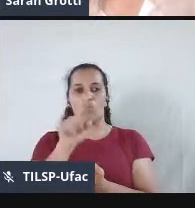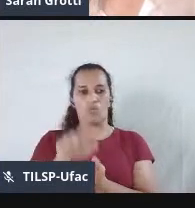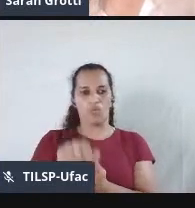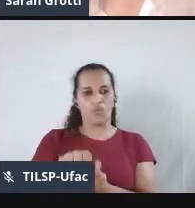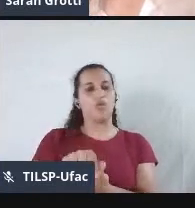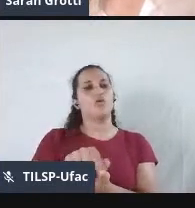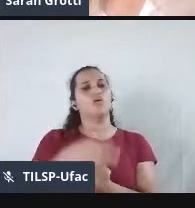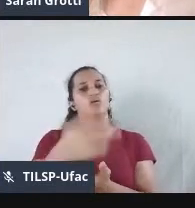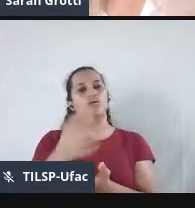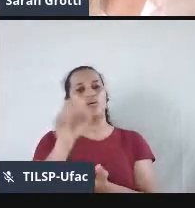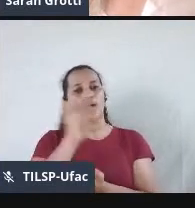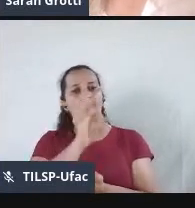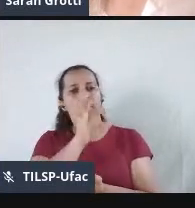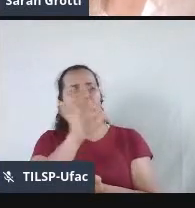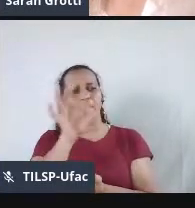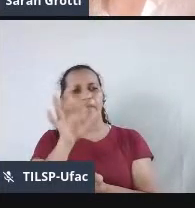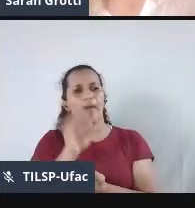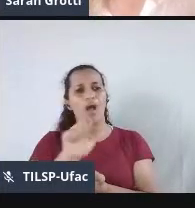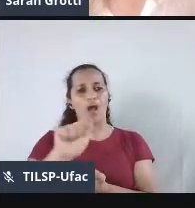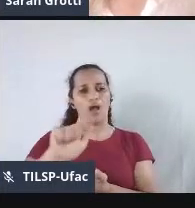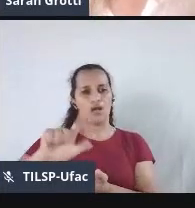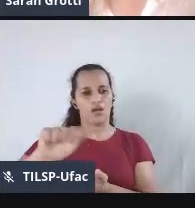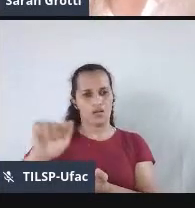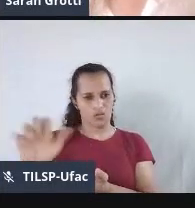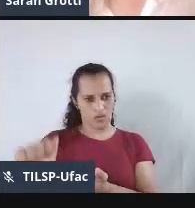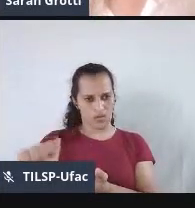Essas microalgas são análogas de B12.